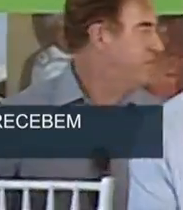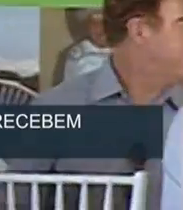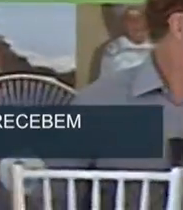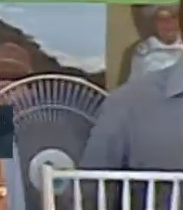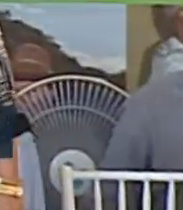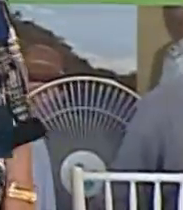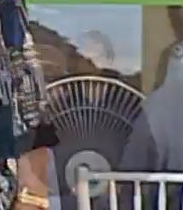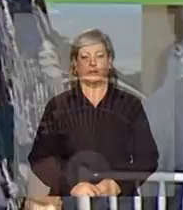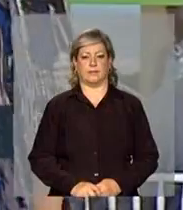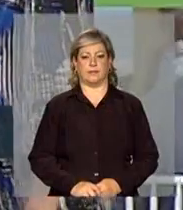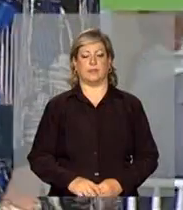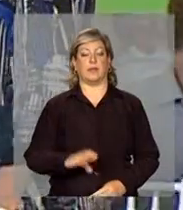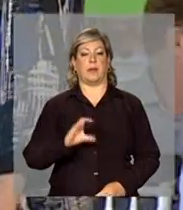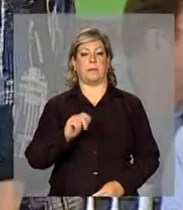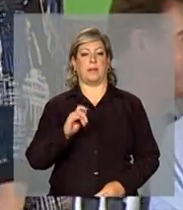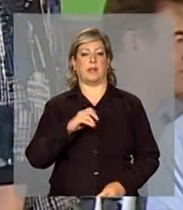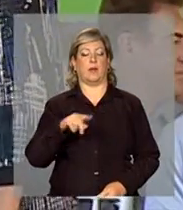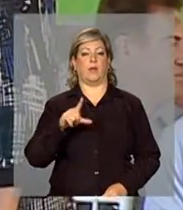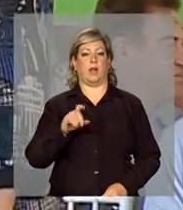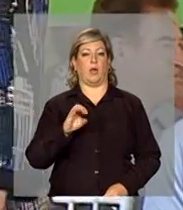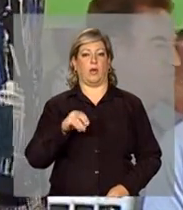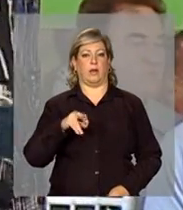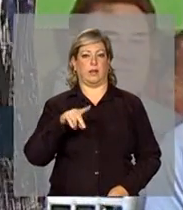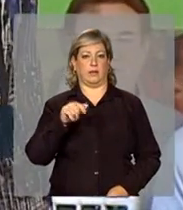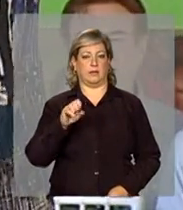Capitão Leônidas Marques, Ivar Baré.